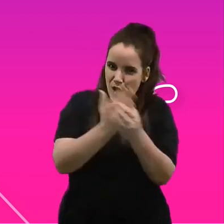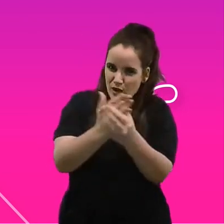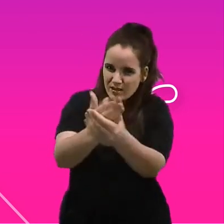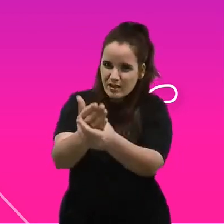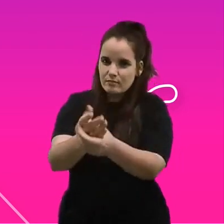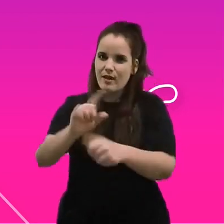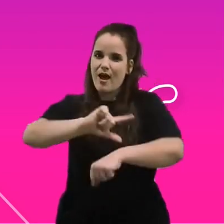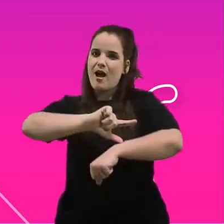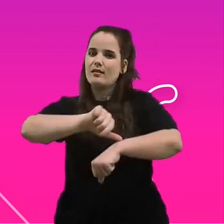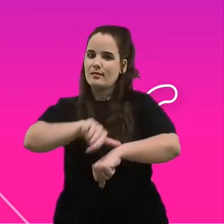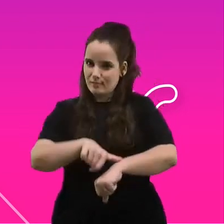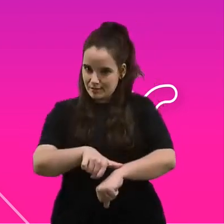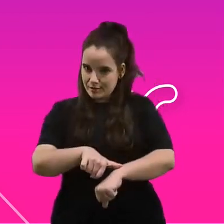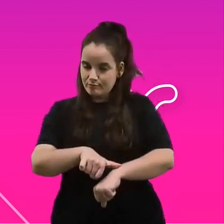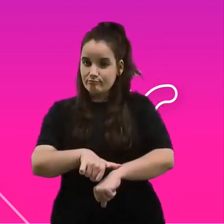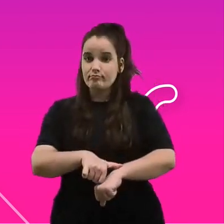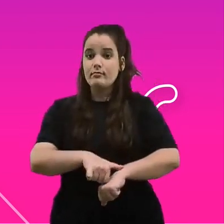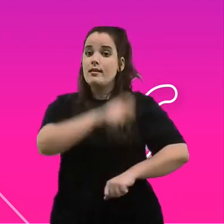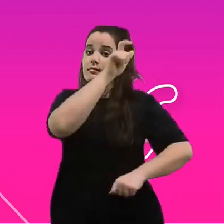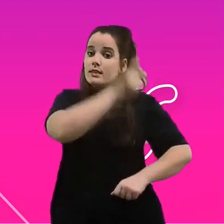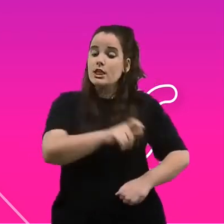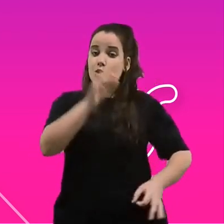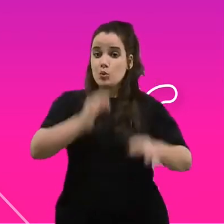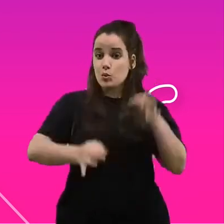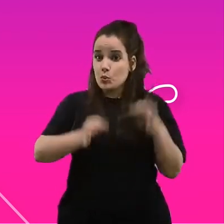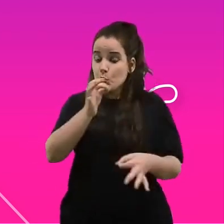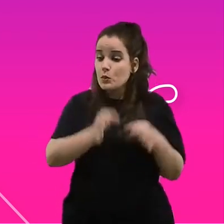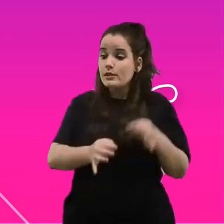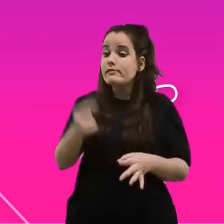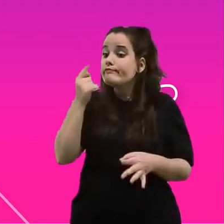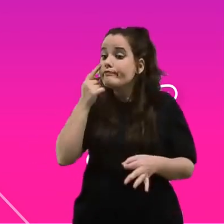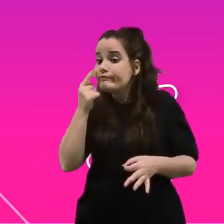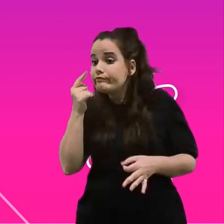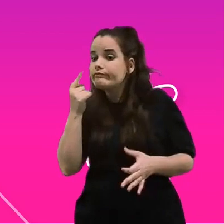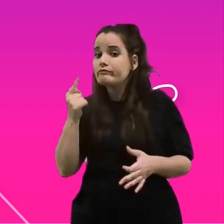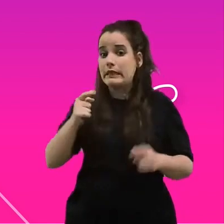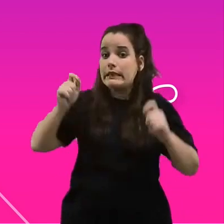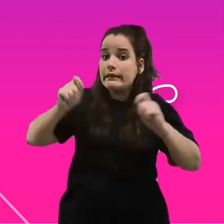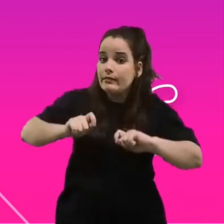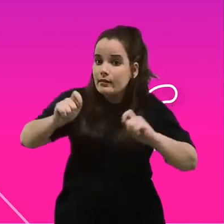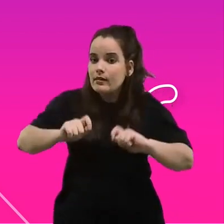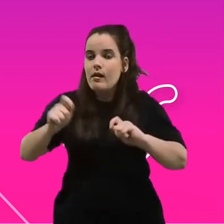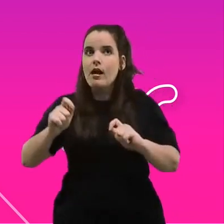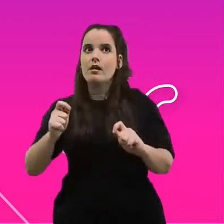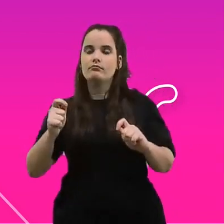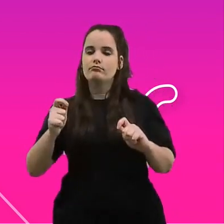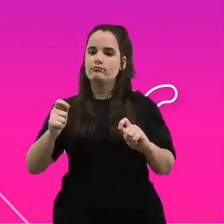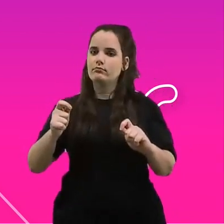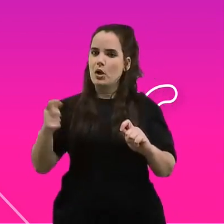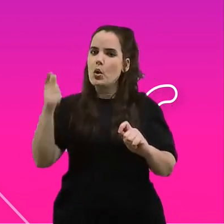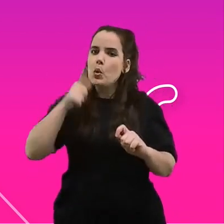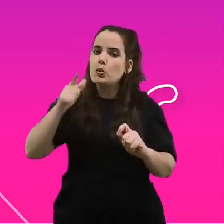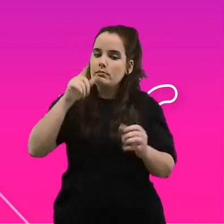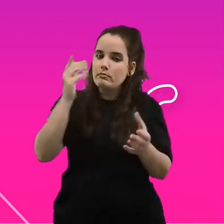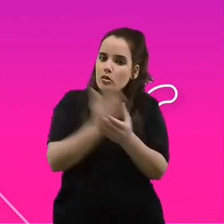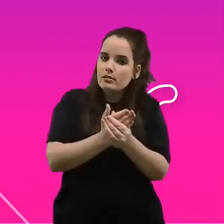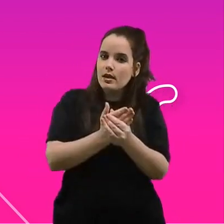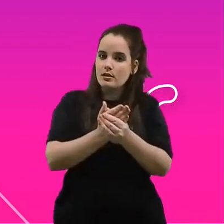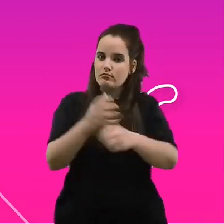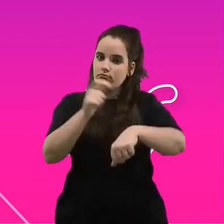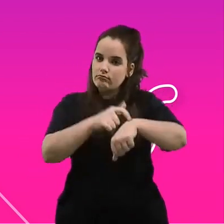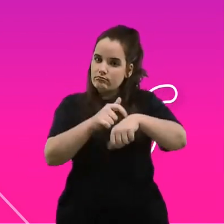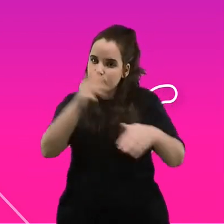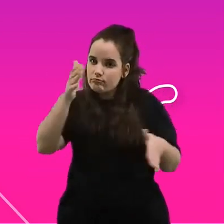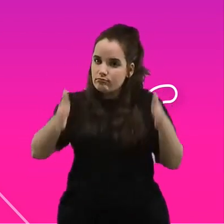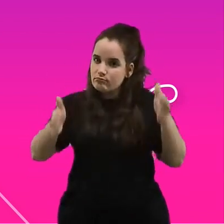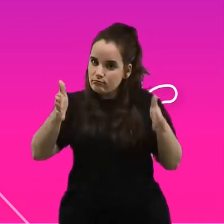à disposição da unidade para tentar ver o que, que pode ser feito para dar celeridade a esse processo e fazer com que esse processo tenha o